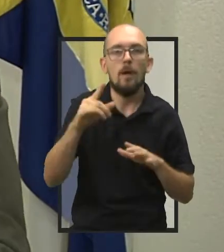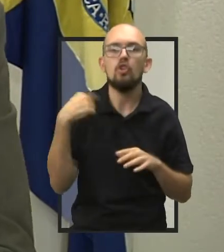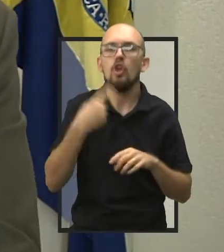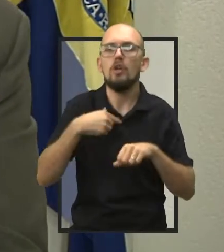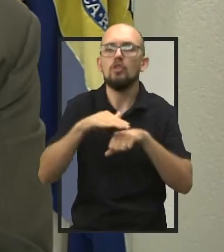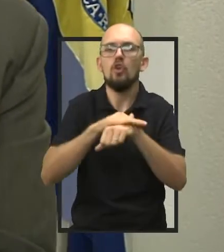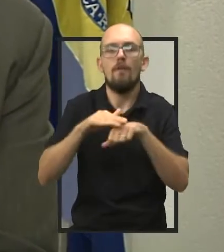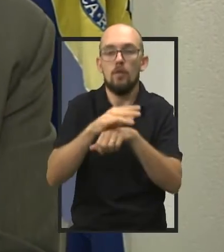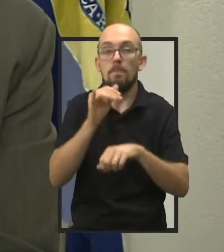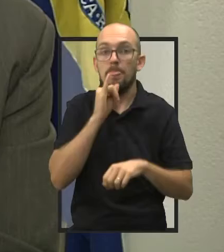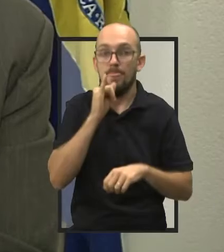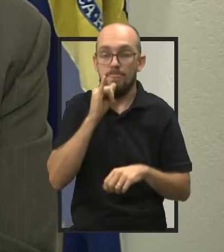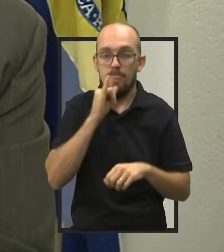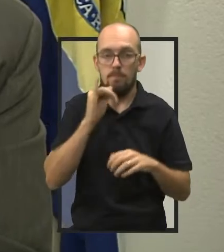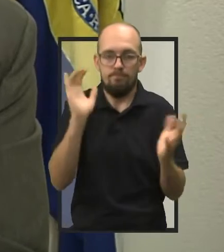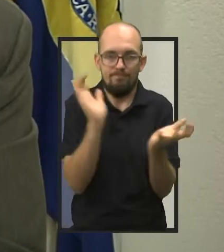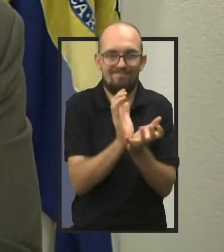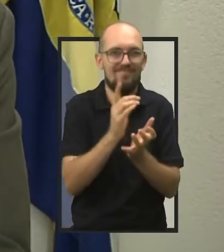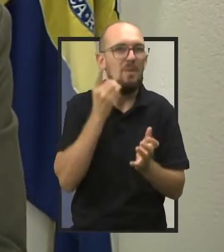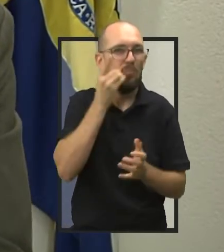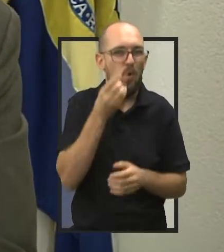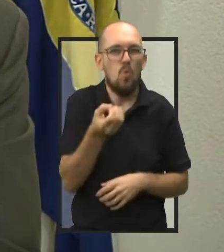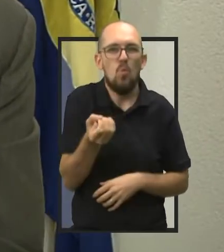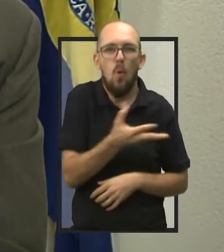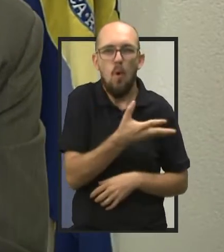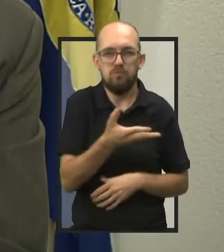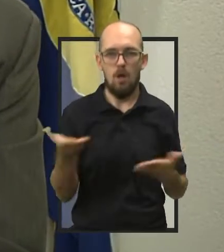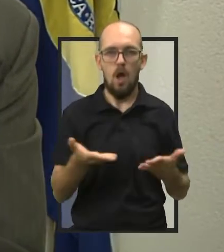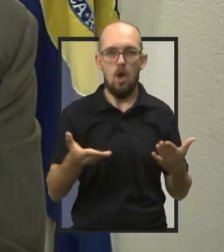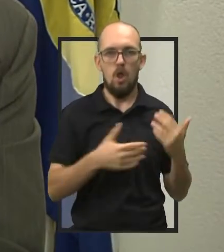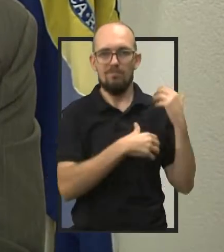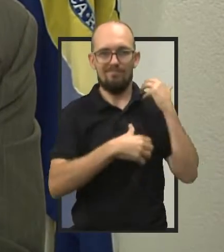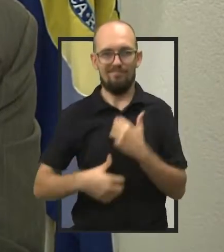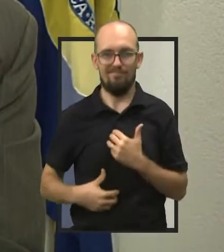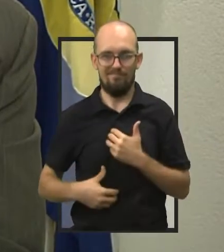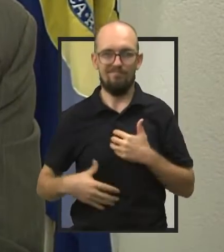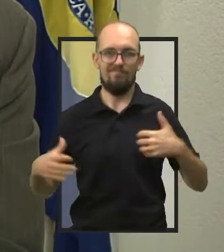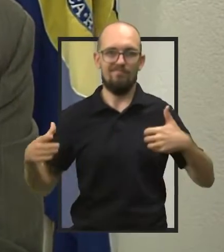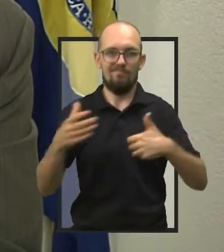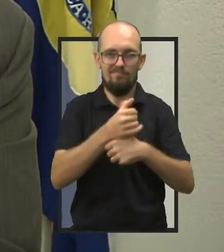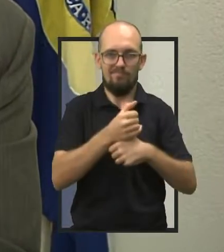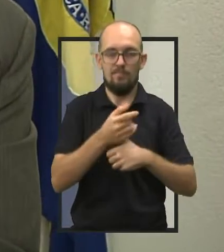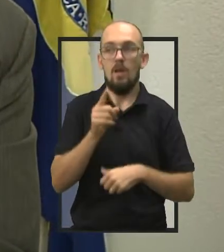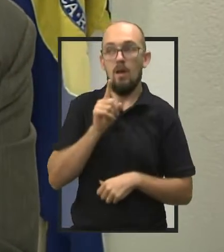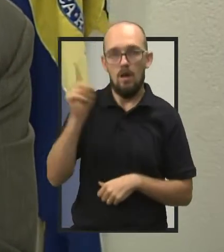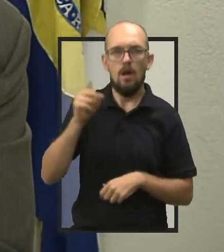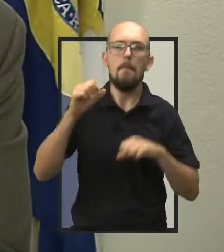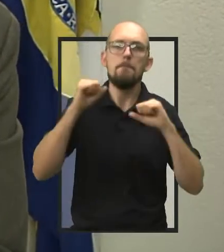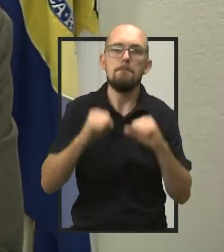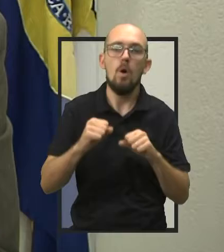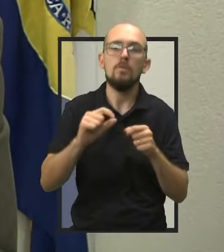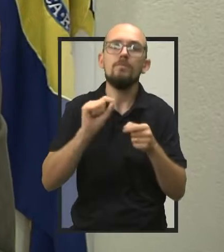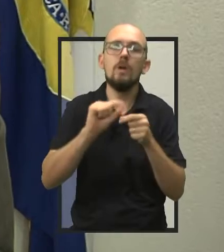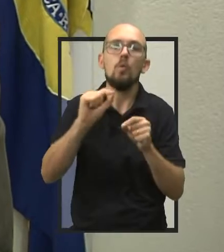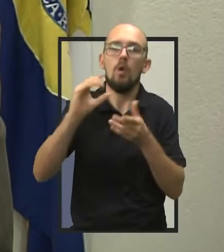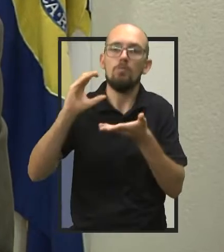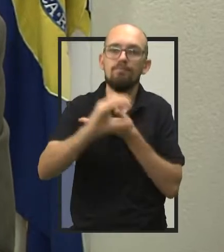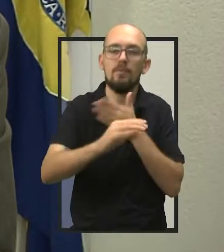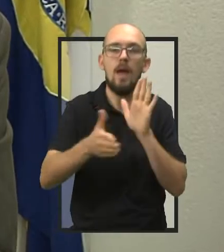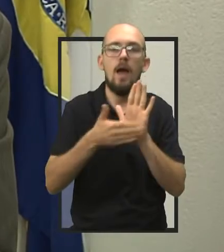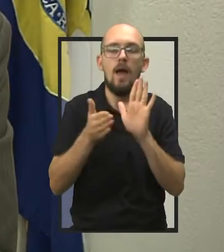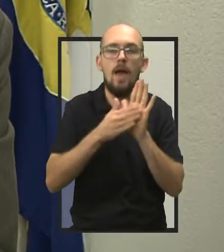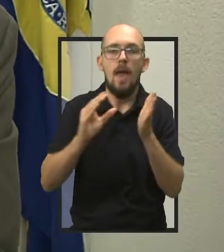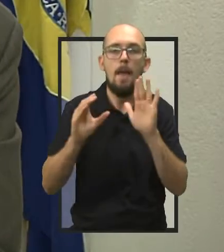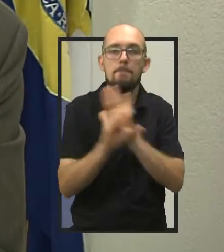os deputados, os novatos que entraram agora, eles podem fazer as emendas a partir de agosto